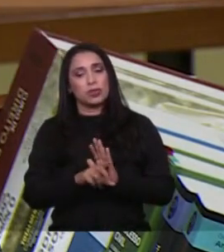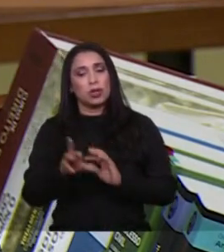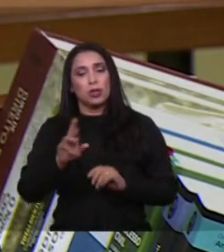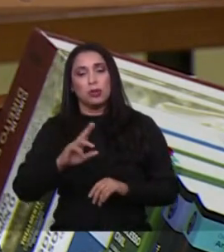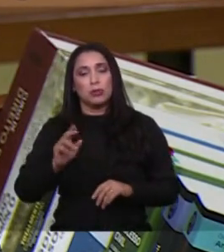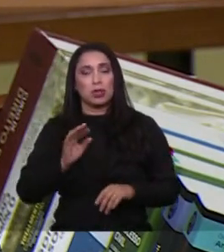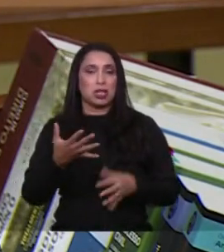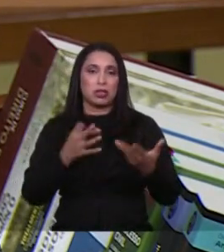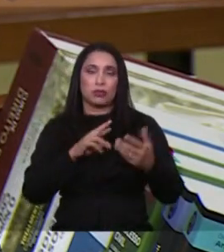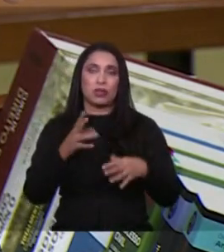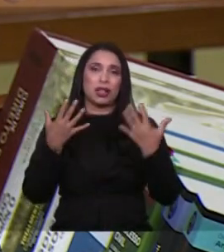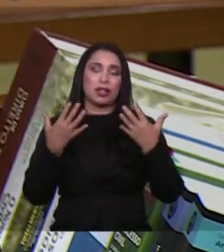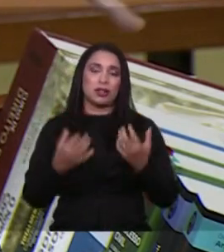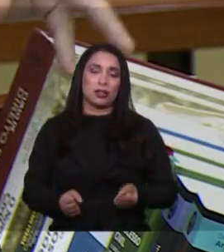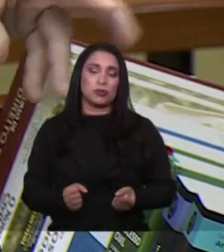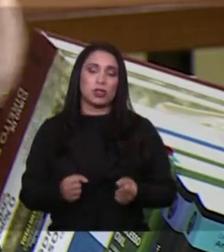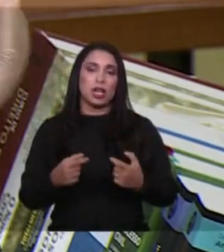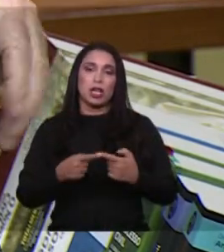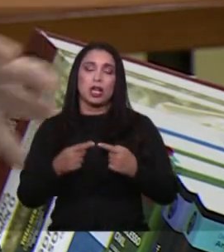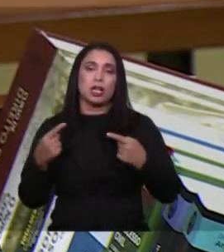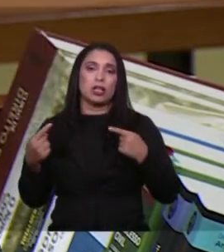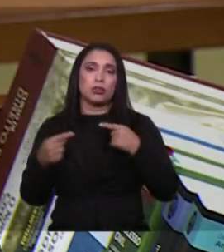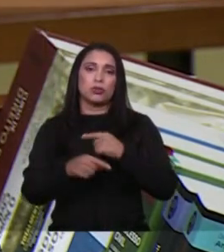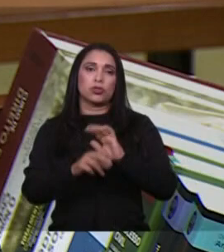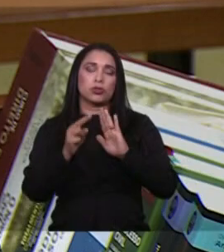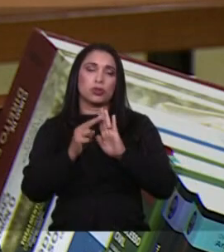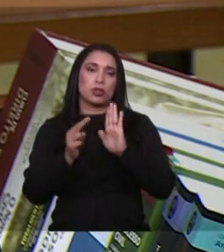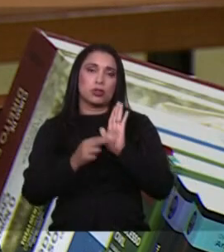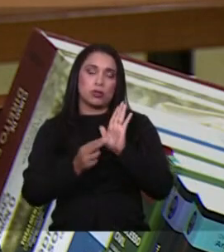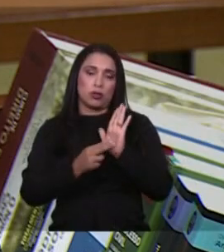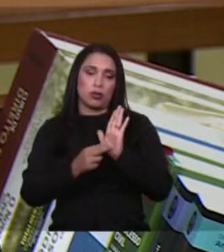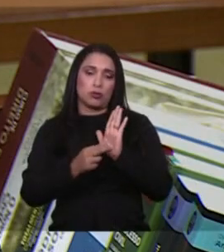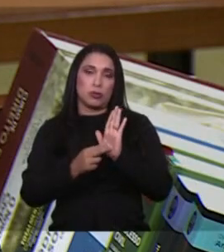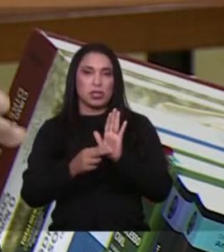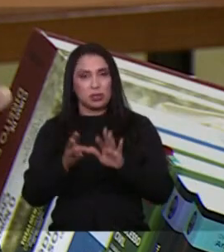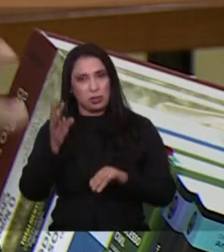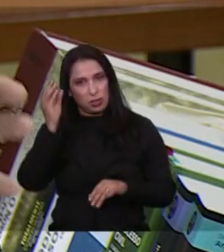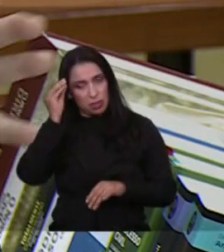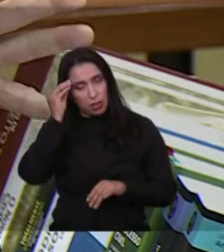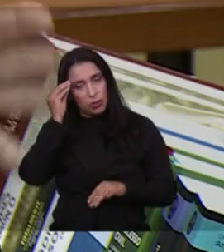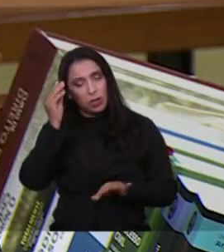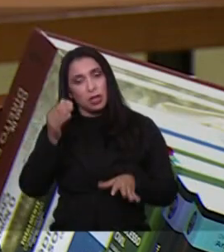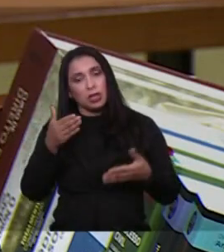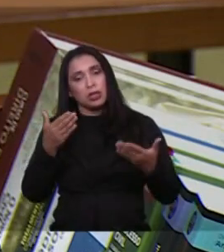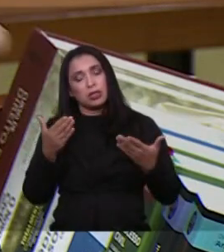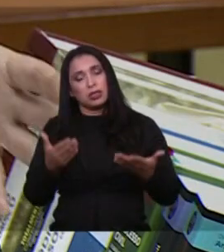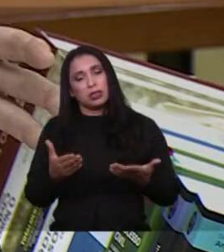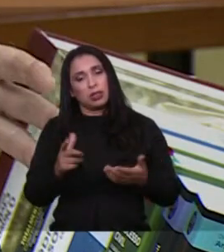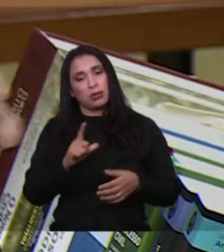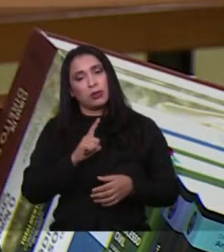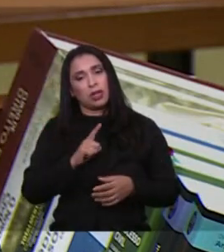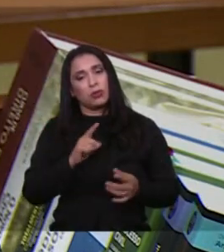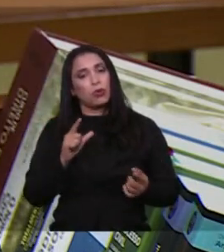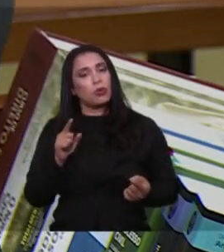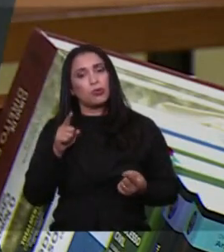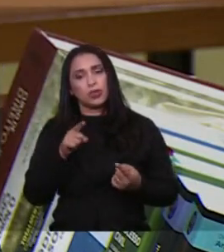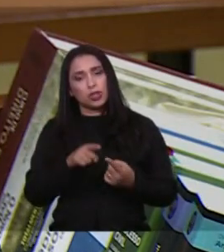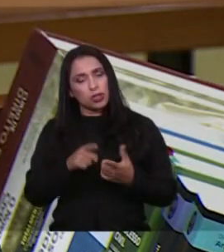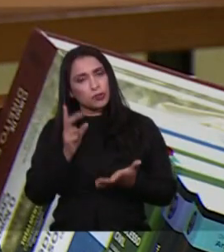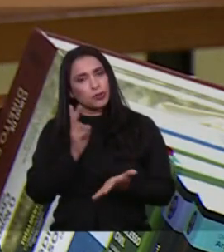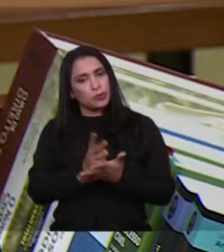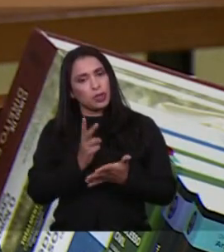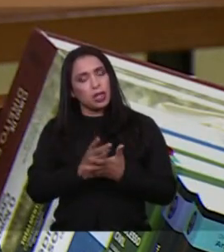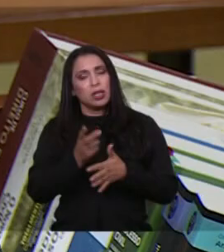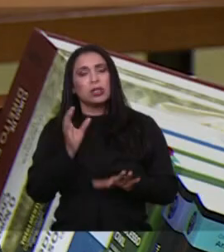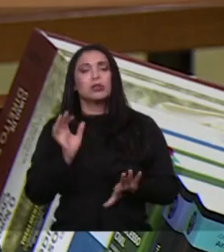declaramos a inconstitucionalidade de um ato normativo primário, entendeu? Então, a questão era uma questão objetiva mesmo. Estamos